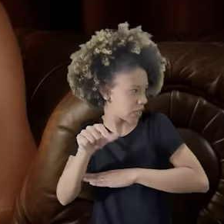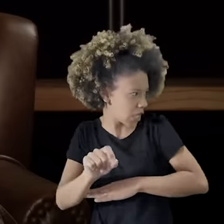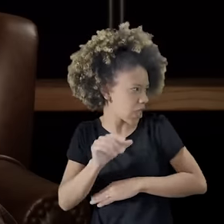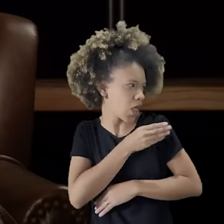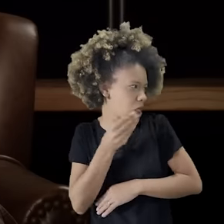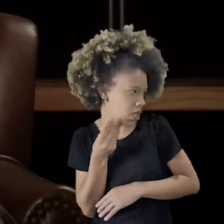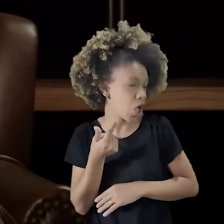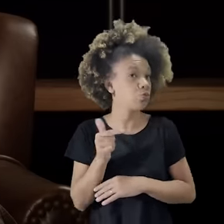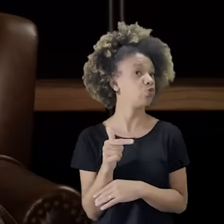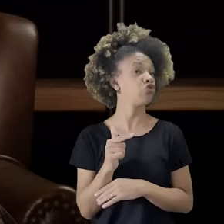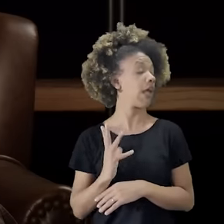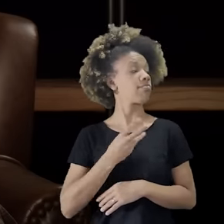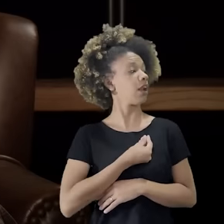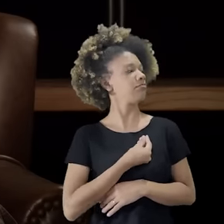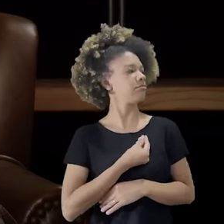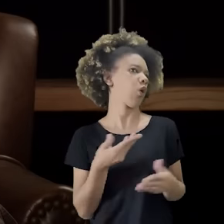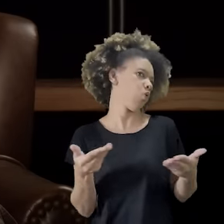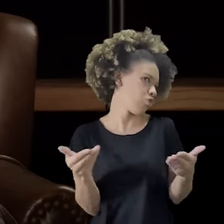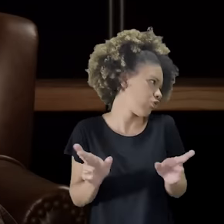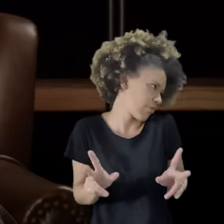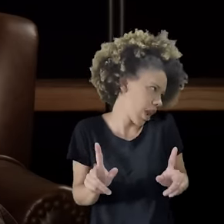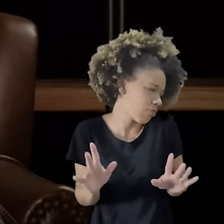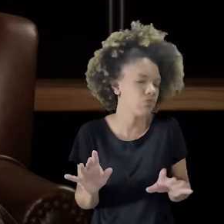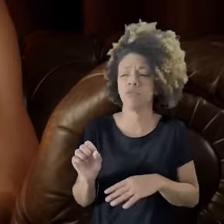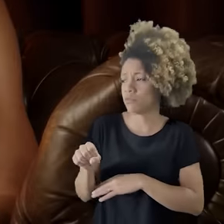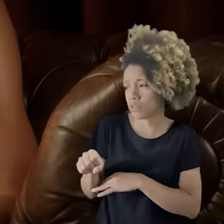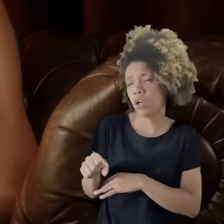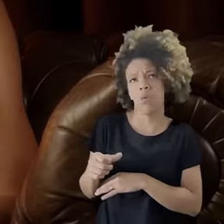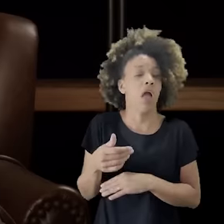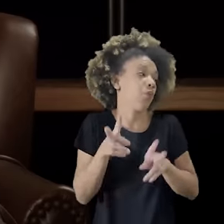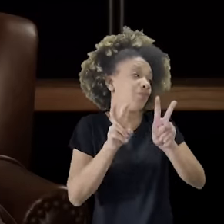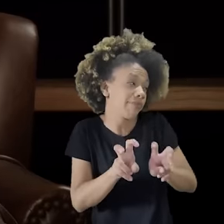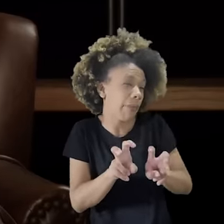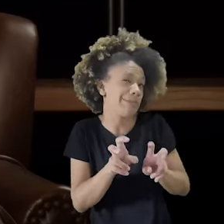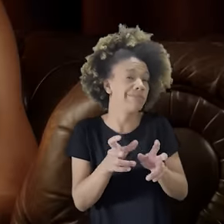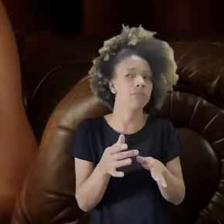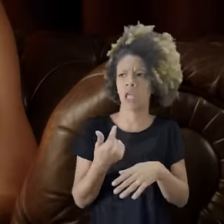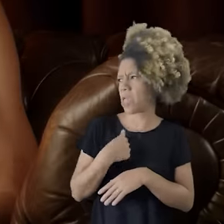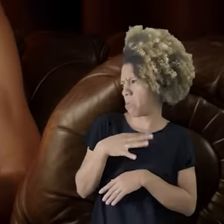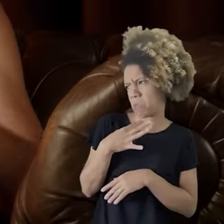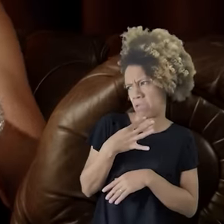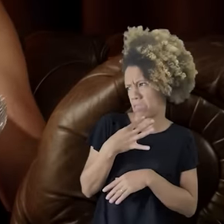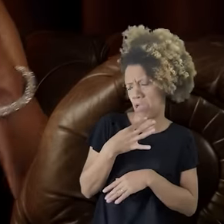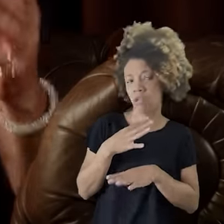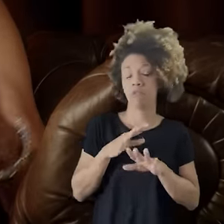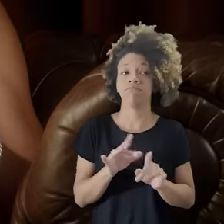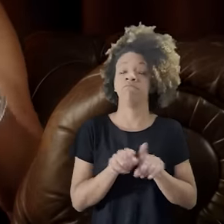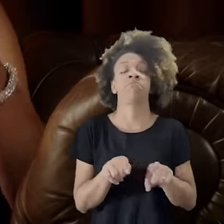naquela época não tinha tanta trans né como tenho hoje né era um assunto meio nem eu conhecia